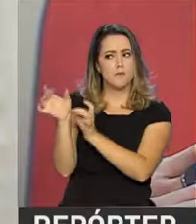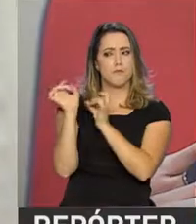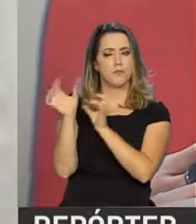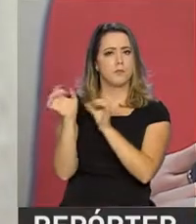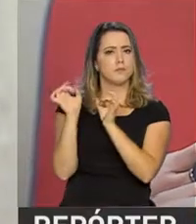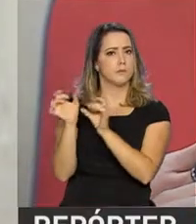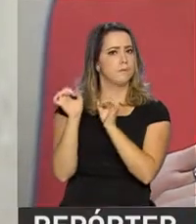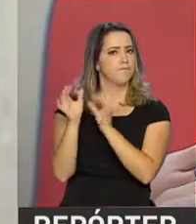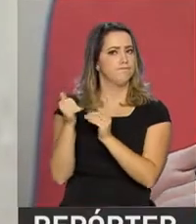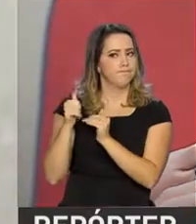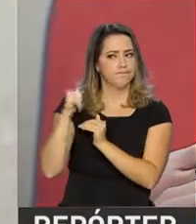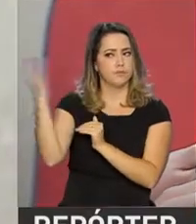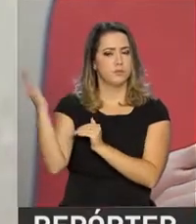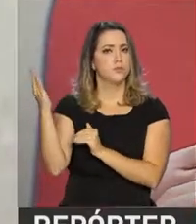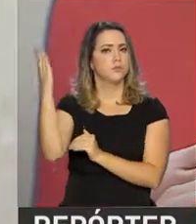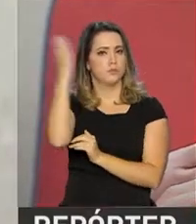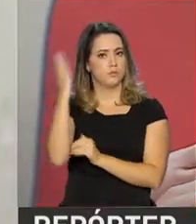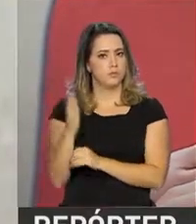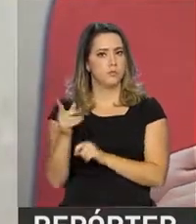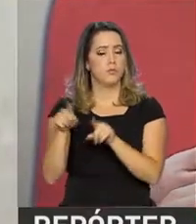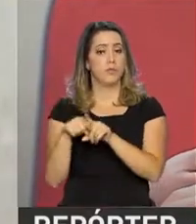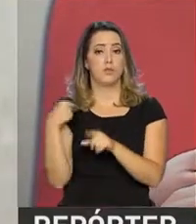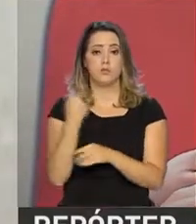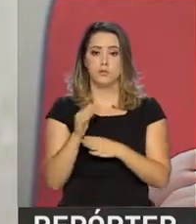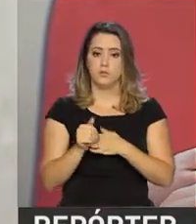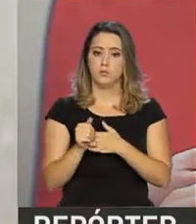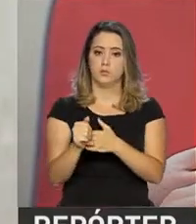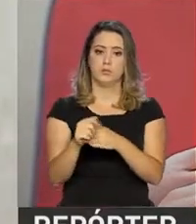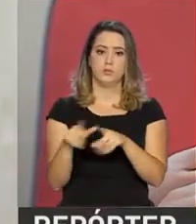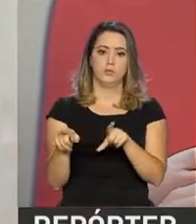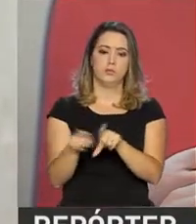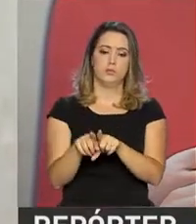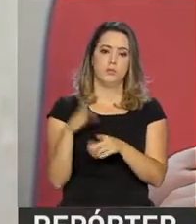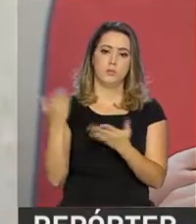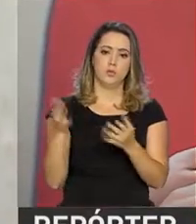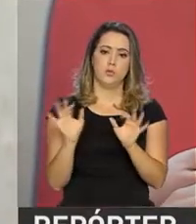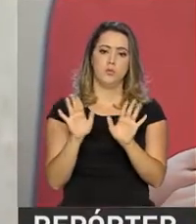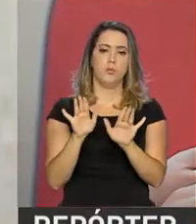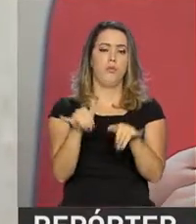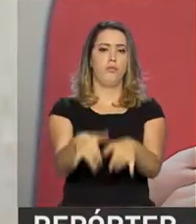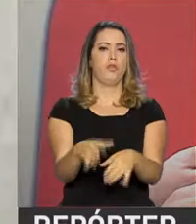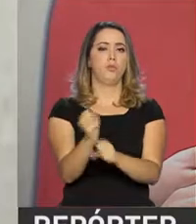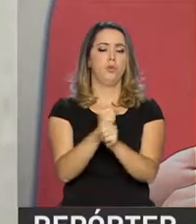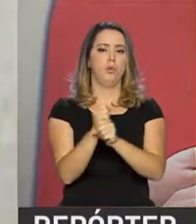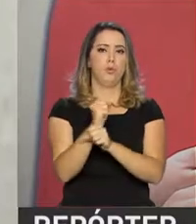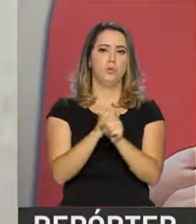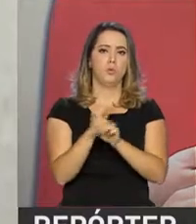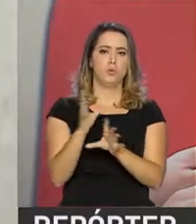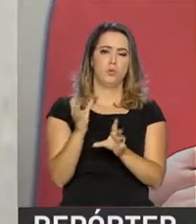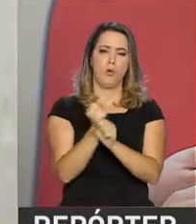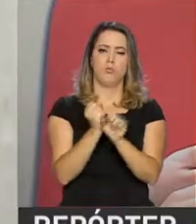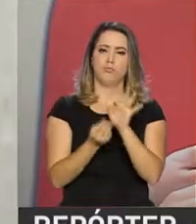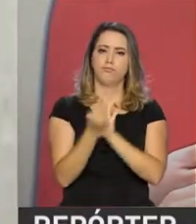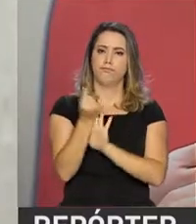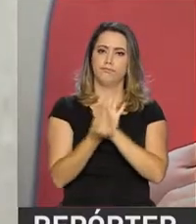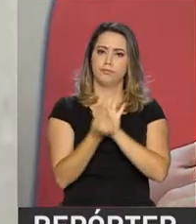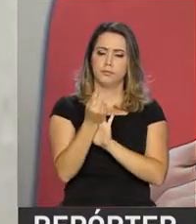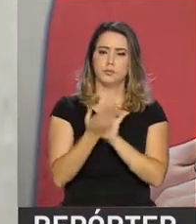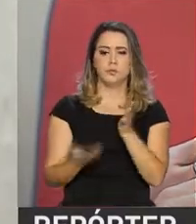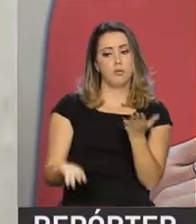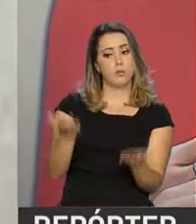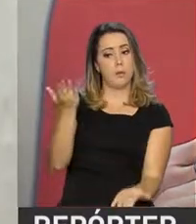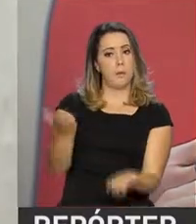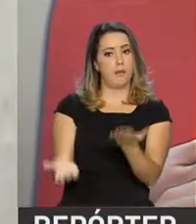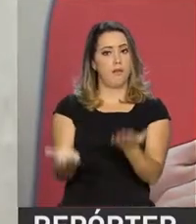importações e que nos levará para o encerramento do ano com um saldo na balança comercial